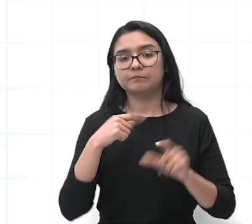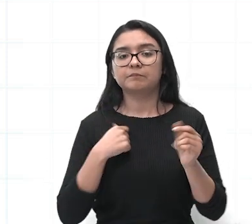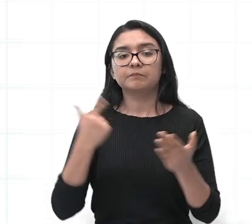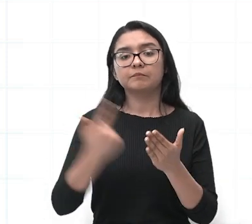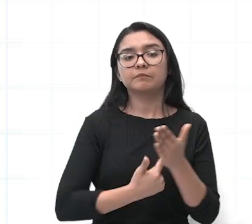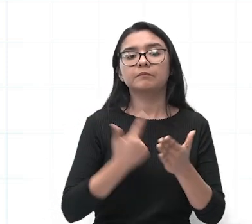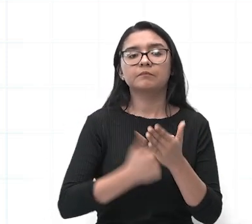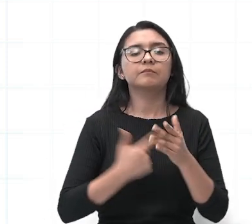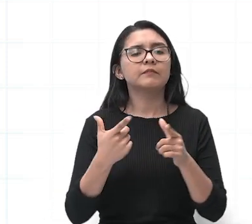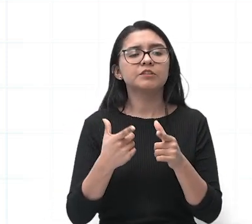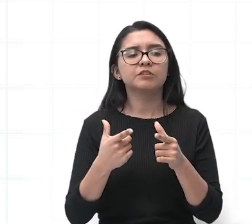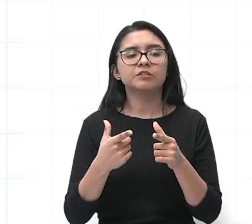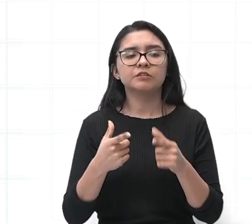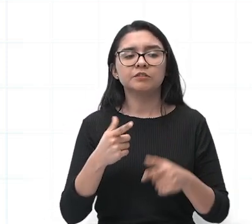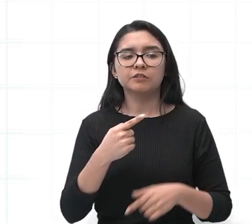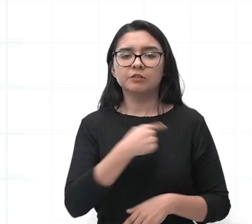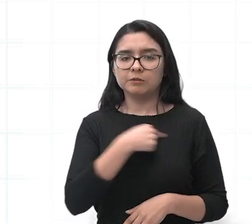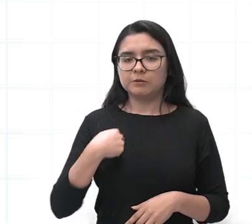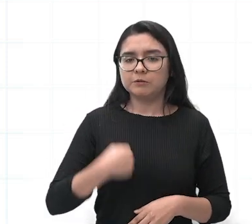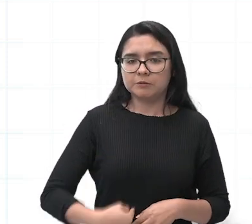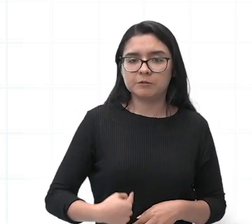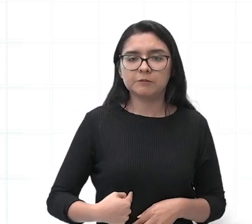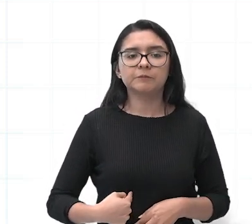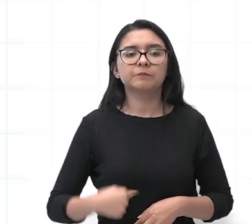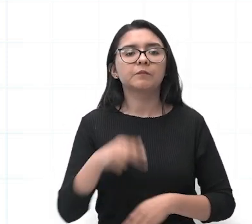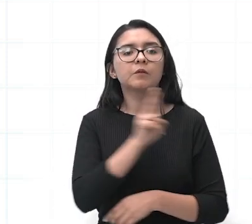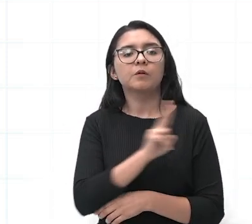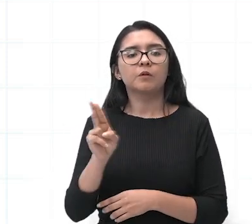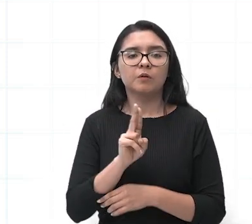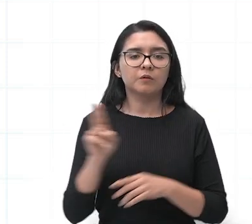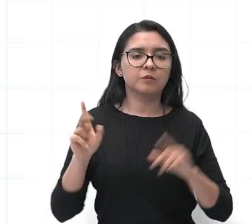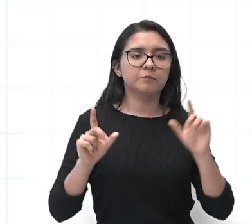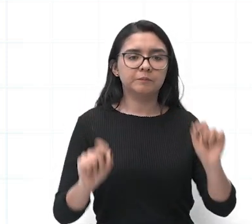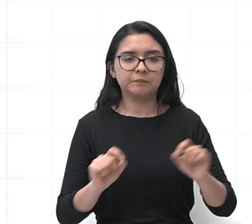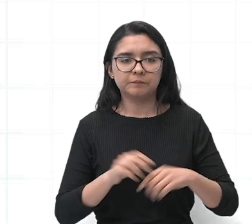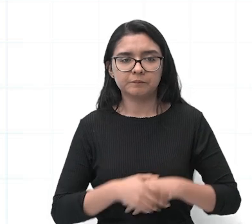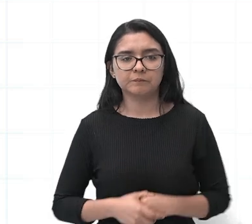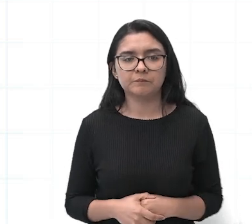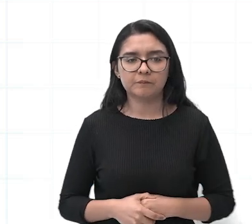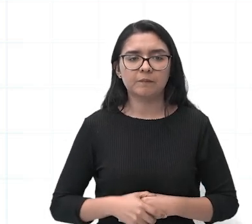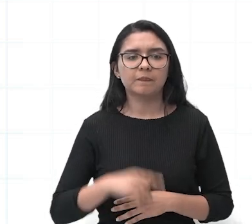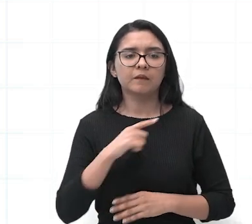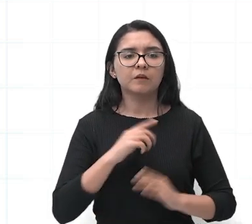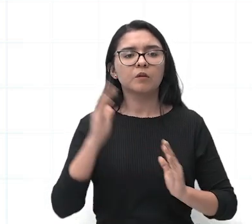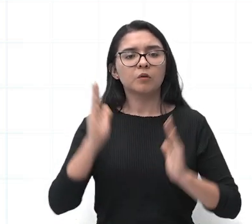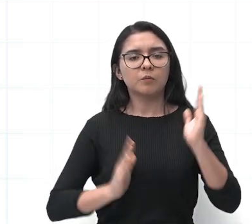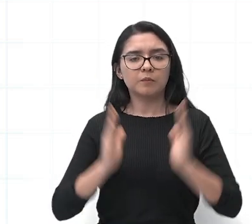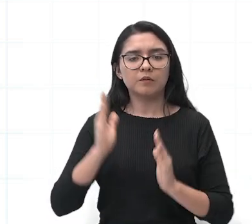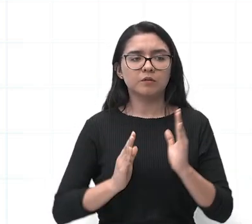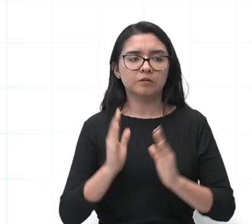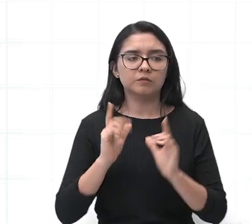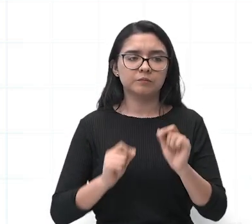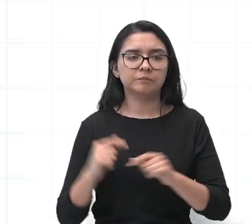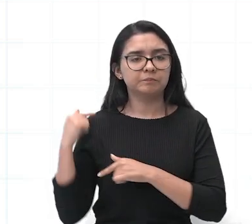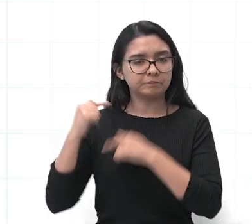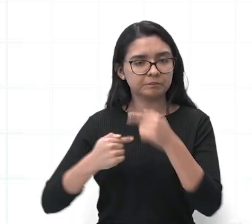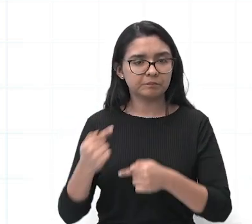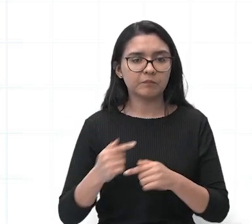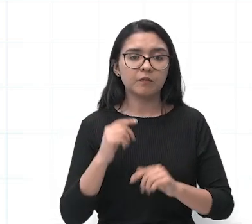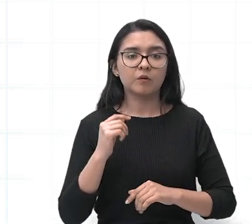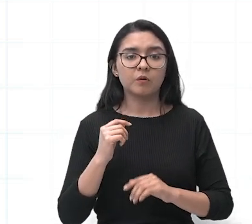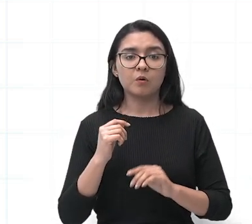livro chinês Wuzazhu, escrito durante a dinastia Han, entre os